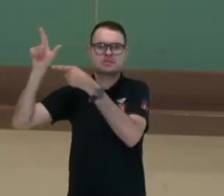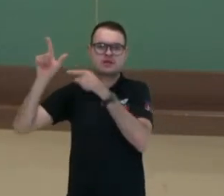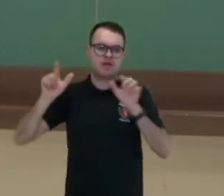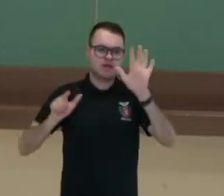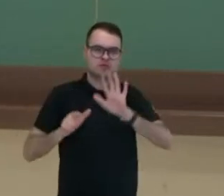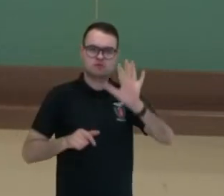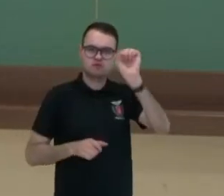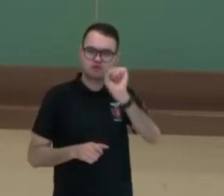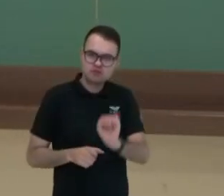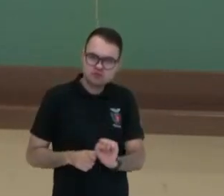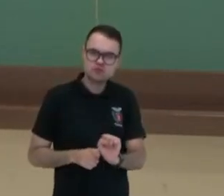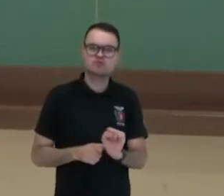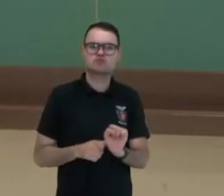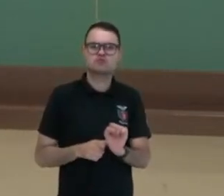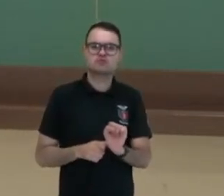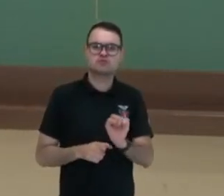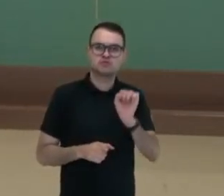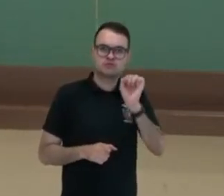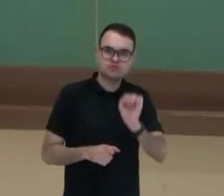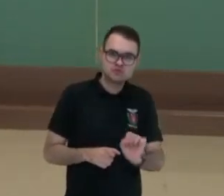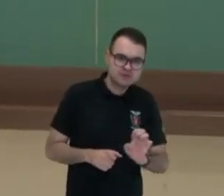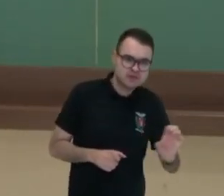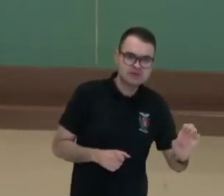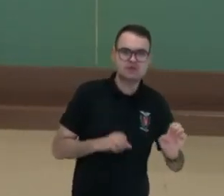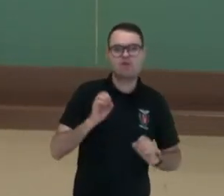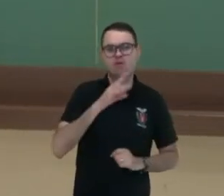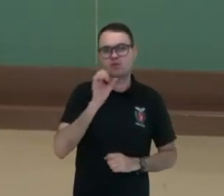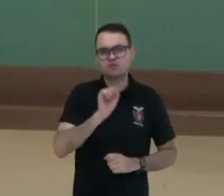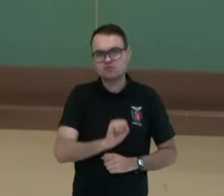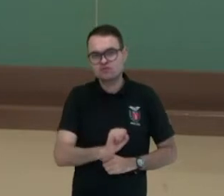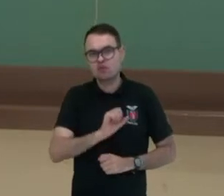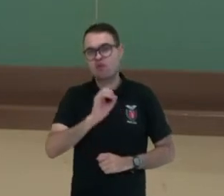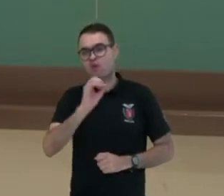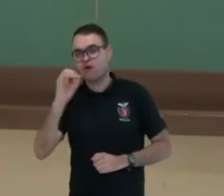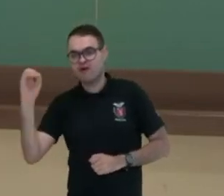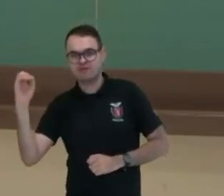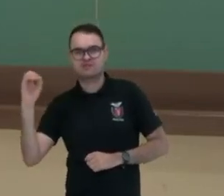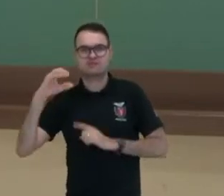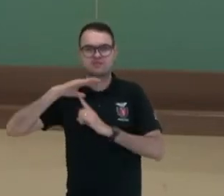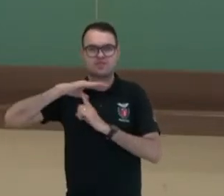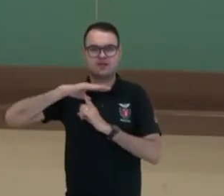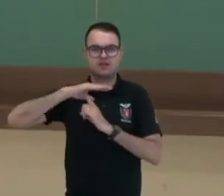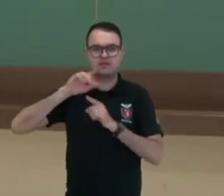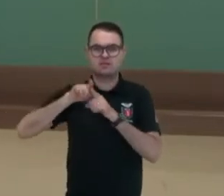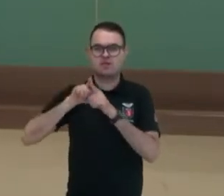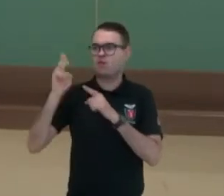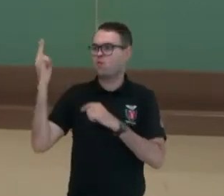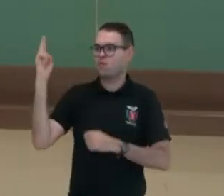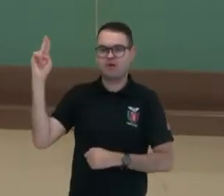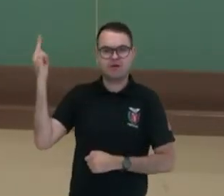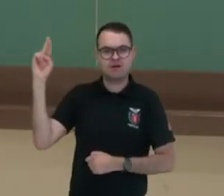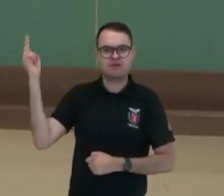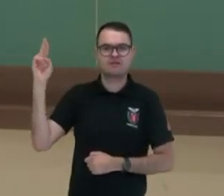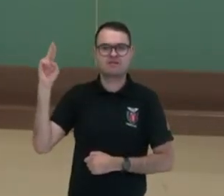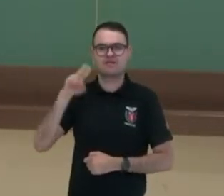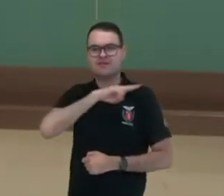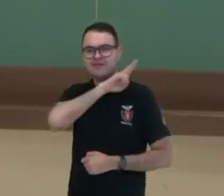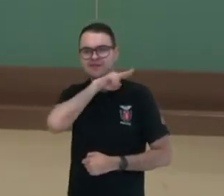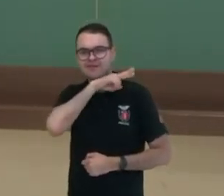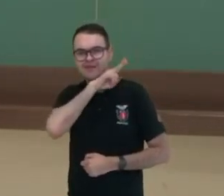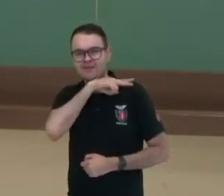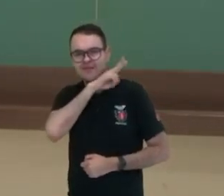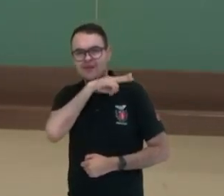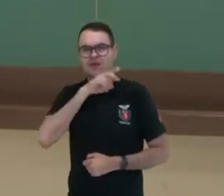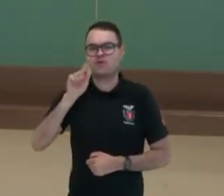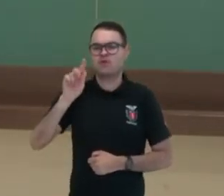sul, né, sudeste, ou mesmo região oeste do Paraná, Umuarama, Cascavel,